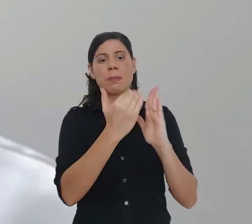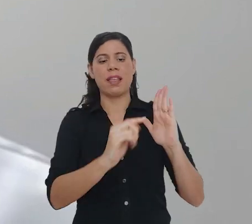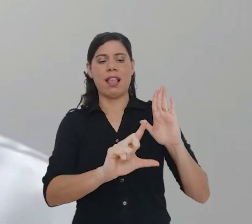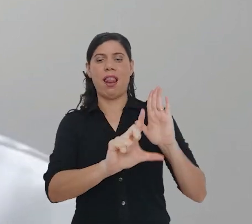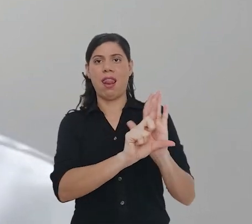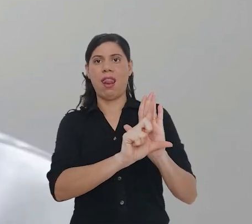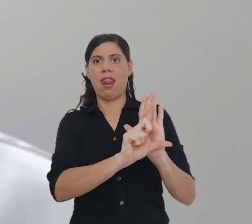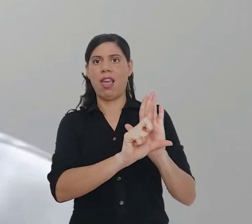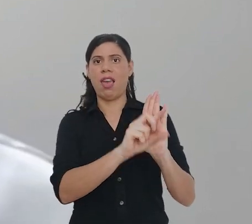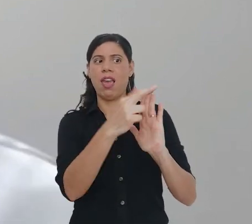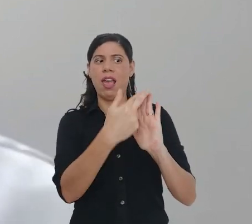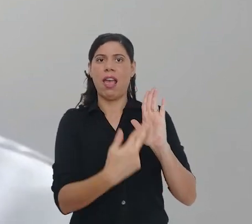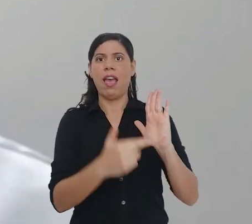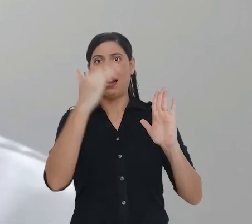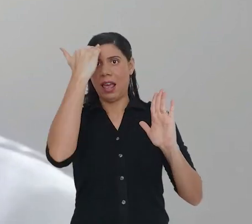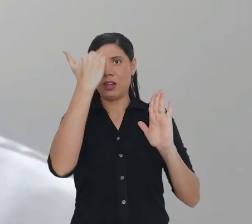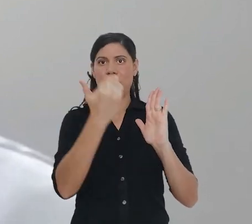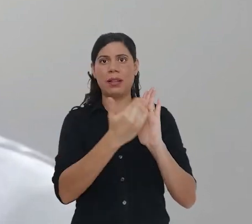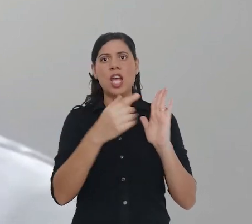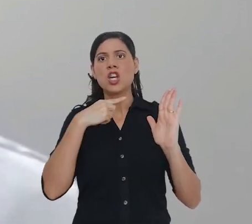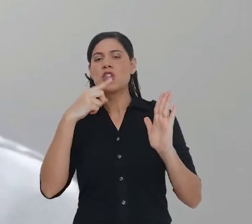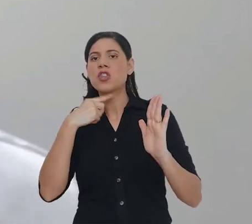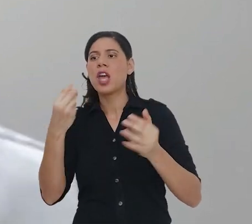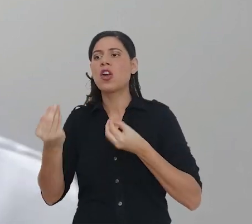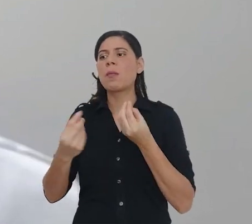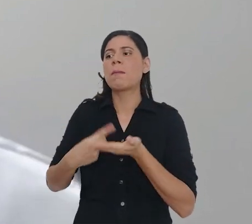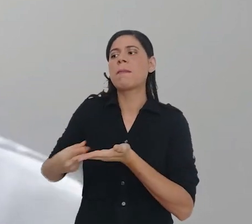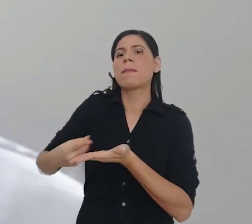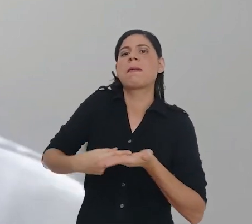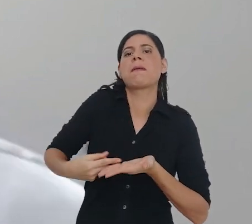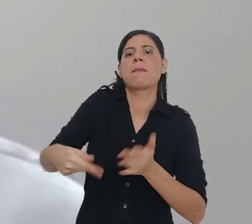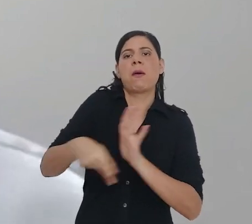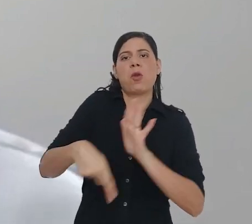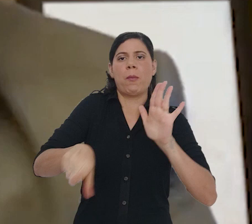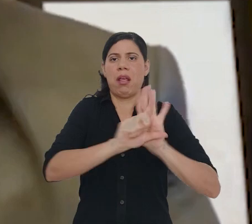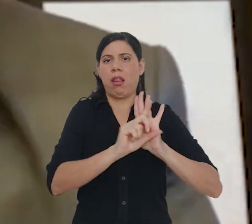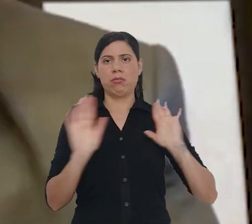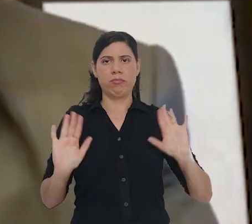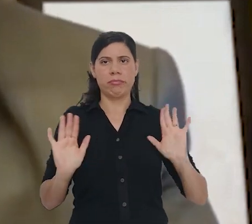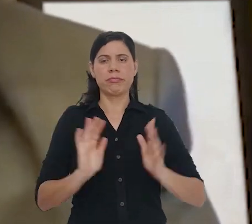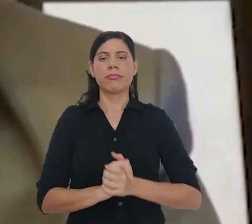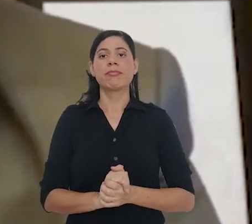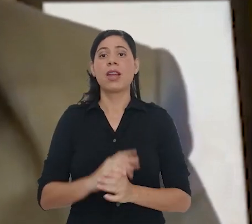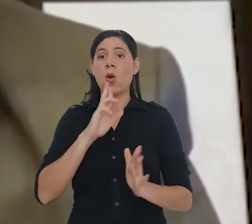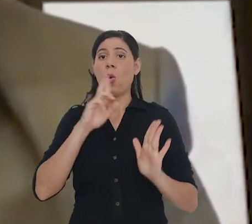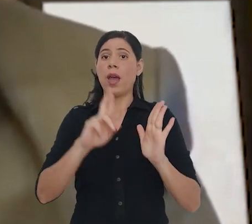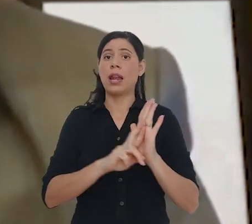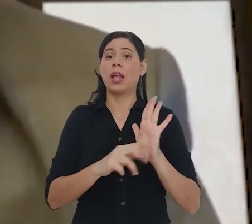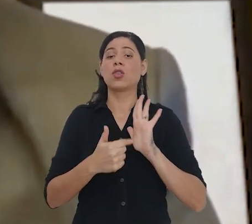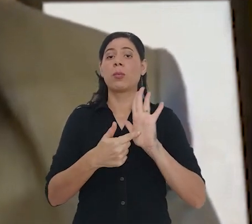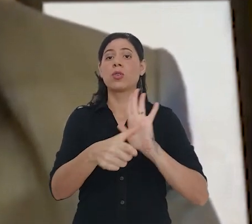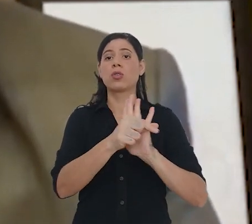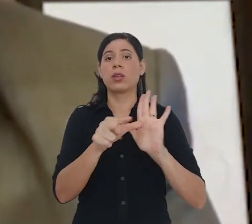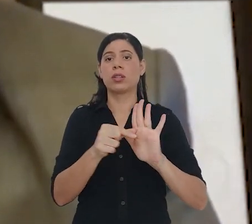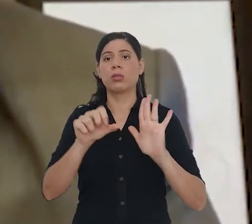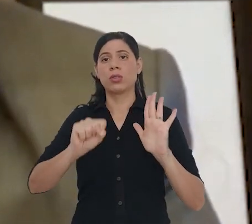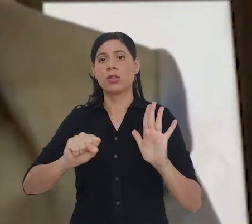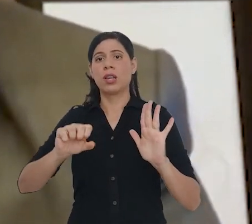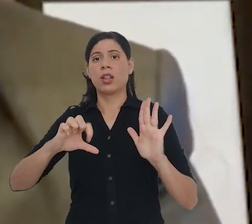lei diz, e não existe a possibilidade de você ficar negociando com a lei. O relator destacou os